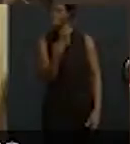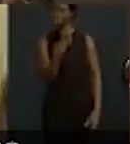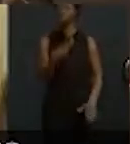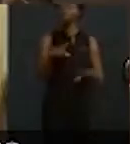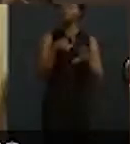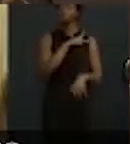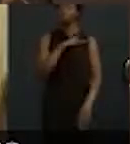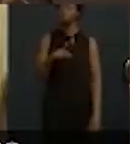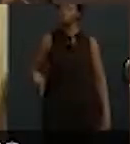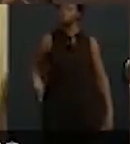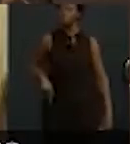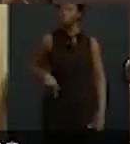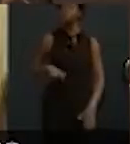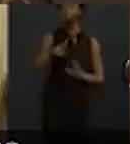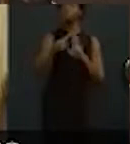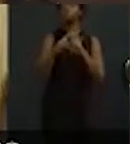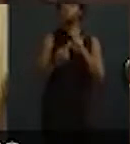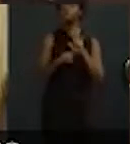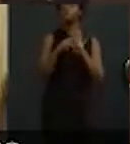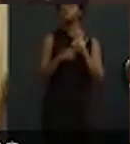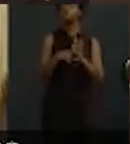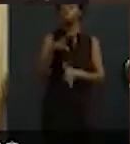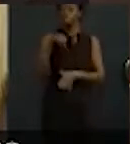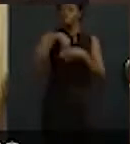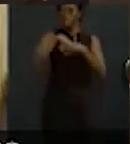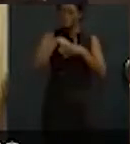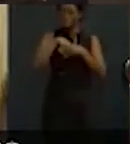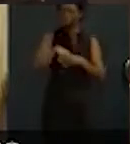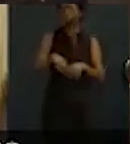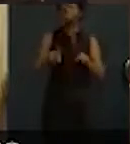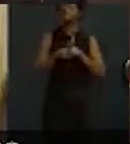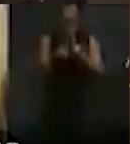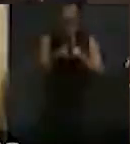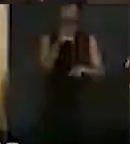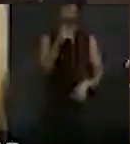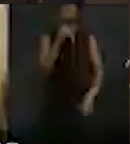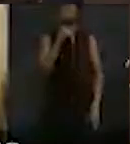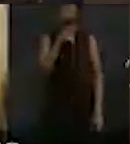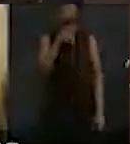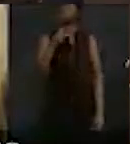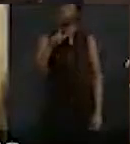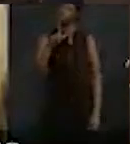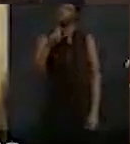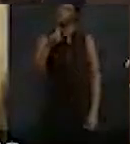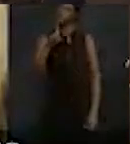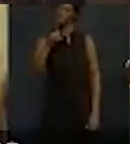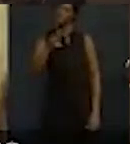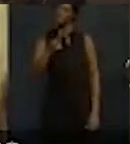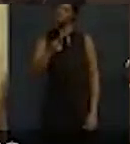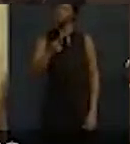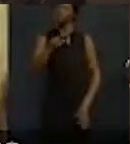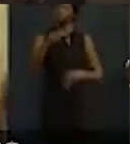Comissão de Regimento Interno. Exerceu o cargo de Corregedor-Geral de Justiça no biênio